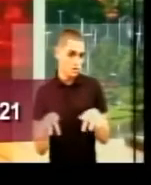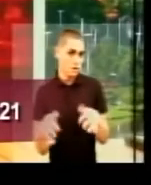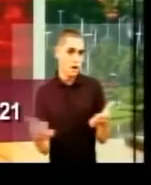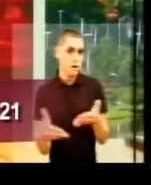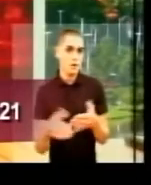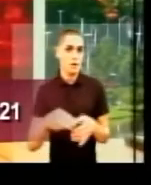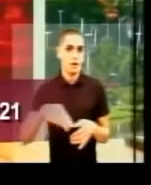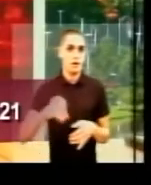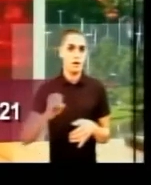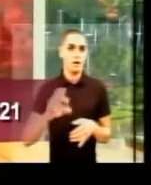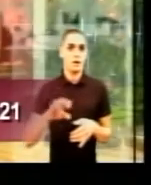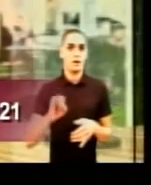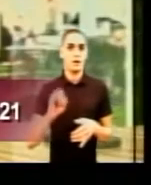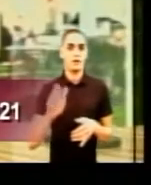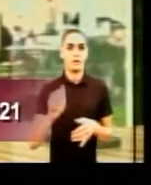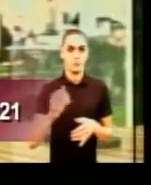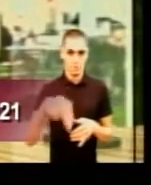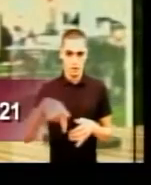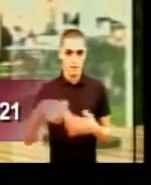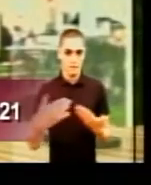Miriam vai